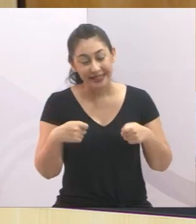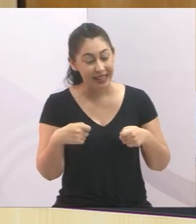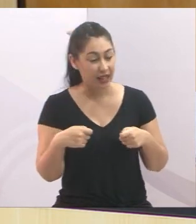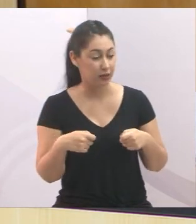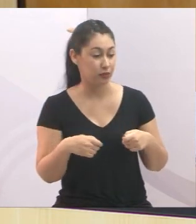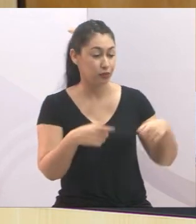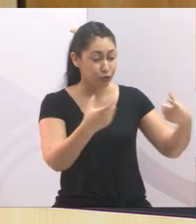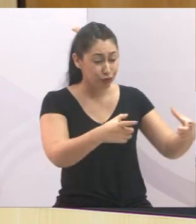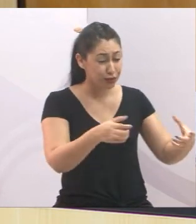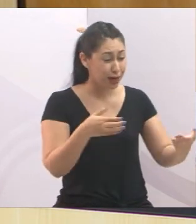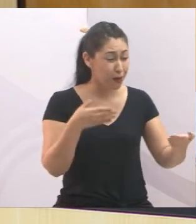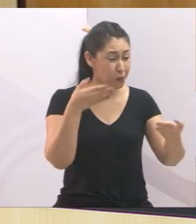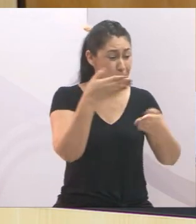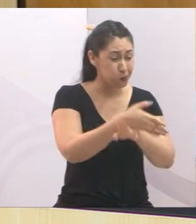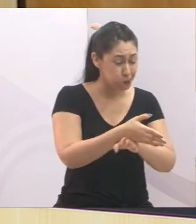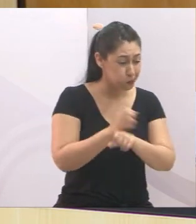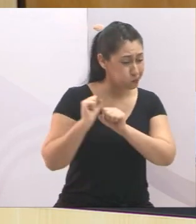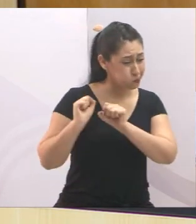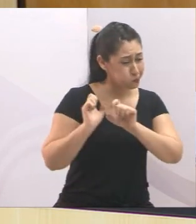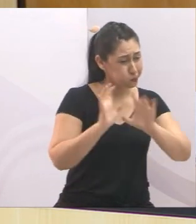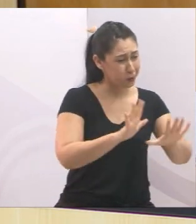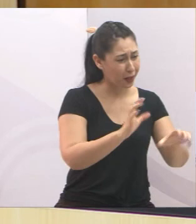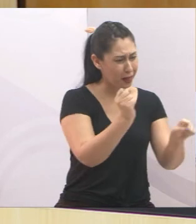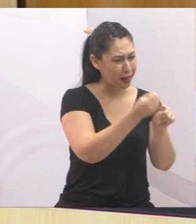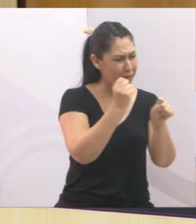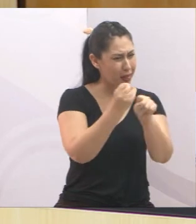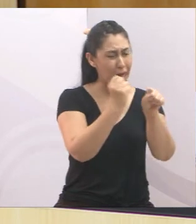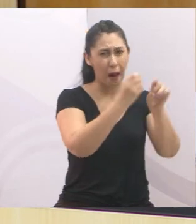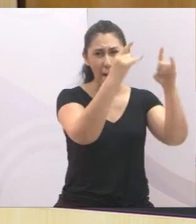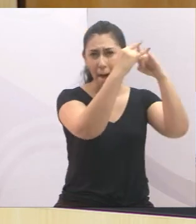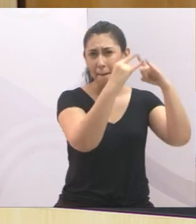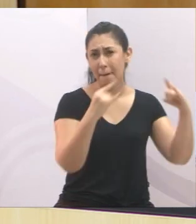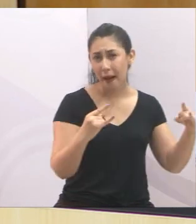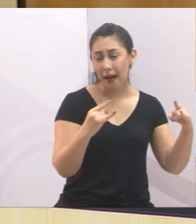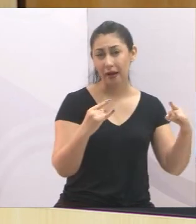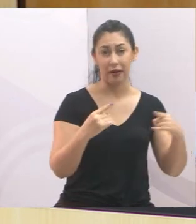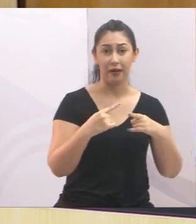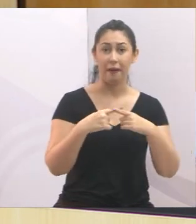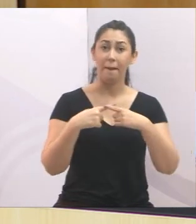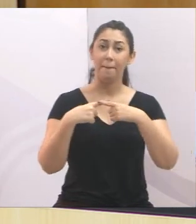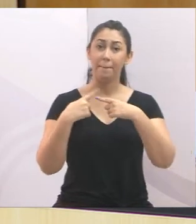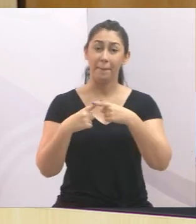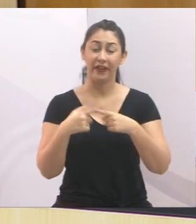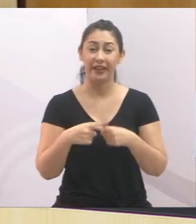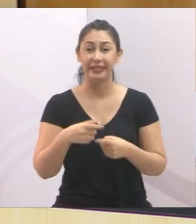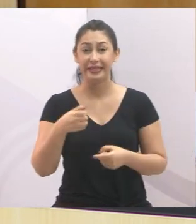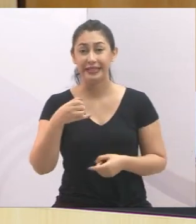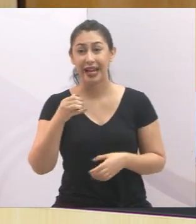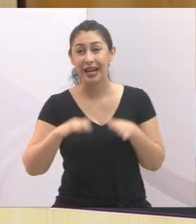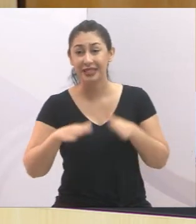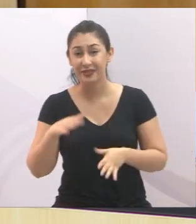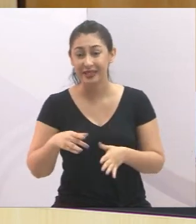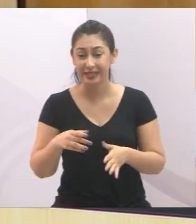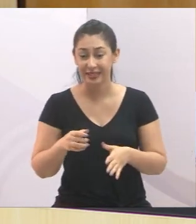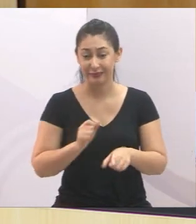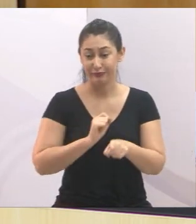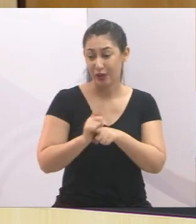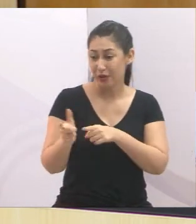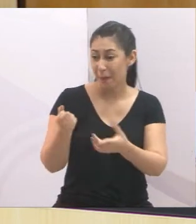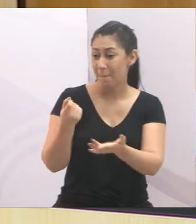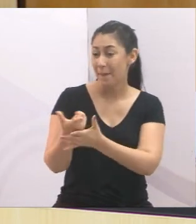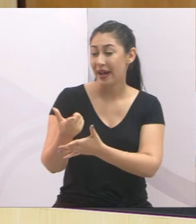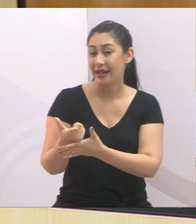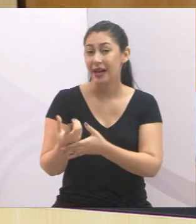de que muitos outros inscritos vivem em situação bastante difícil, já que tendo que pagar aluguel, muitas vezes não sobra dinheiro para a alimentação